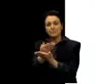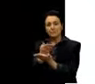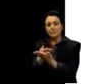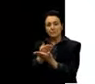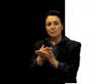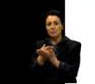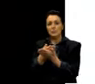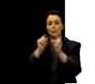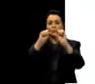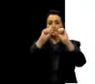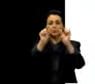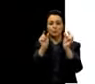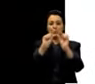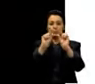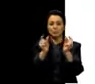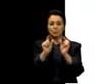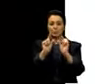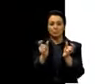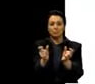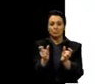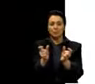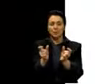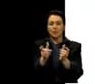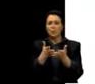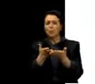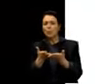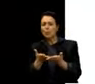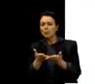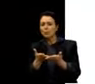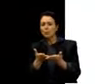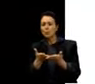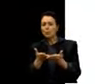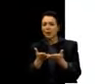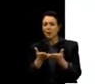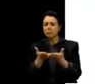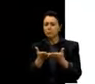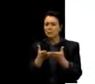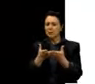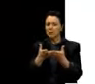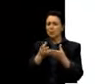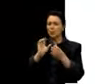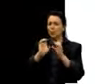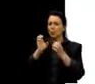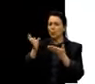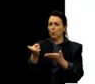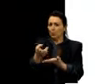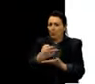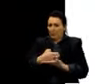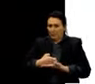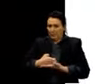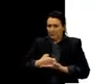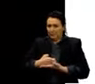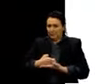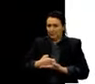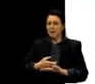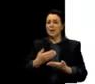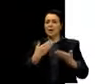dos organismos durante o seu estágio embrionário, analisando